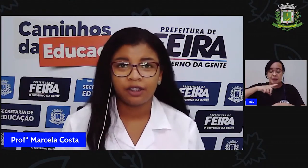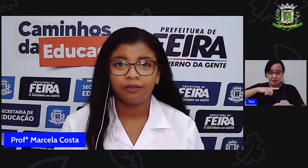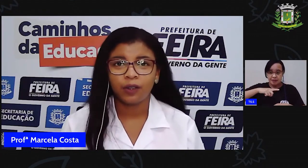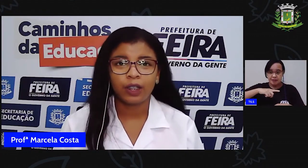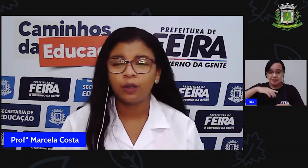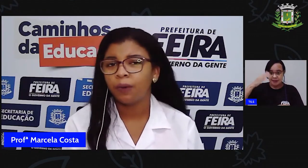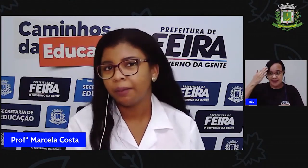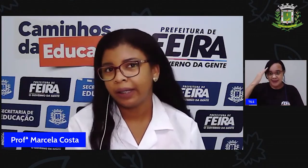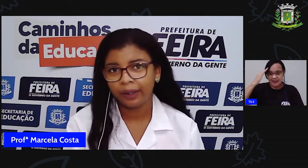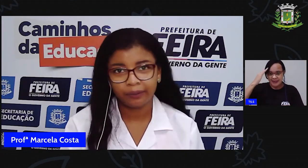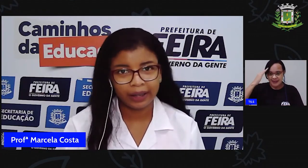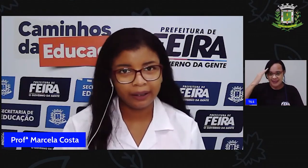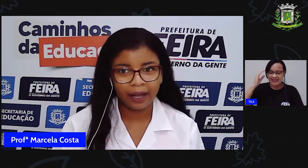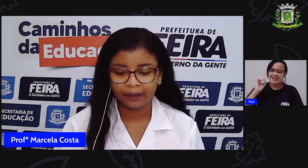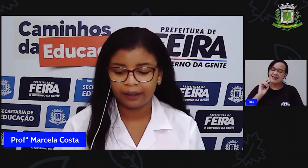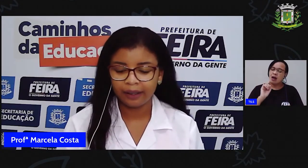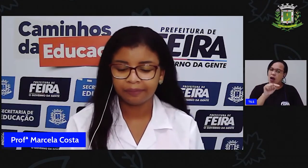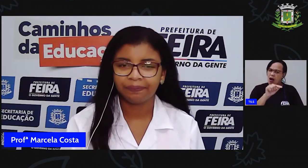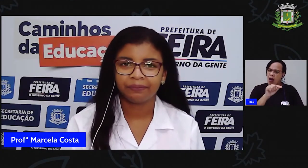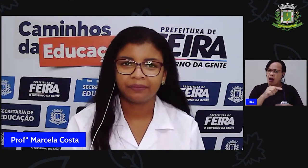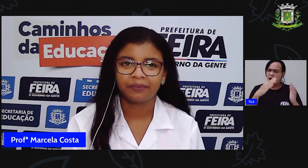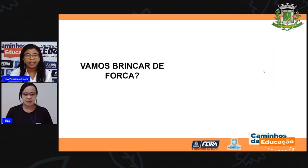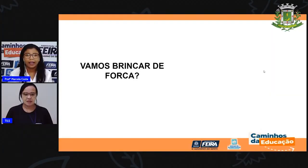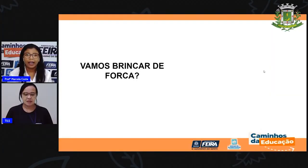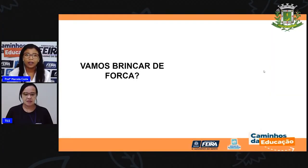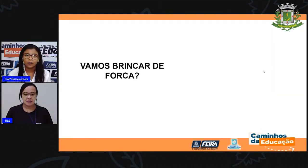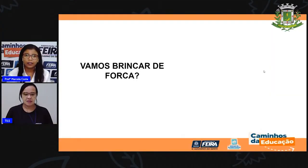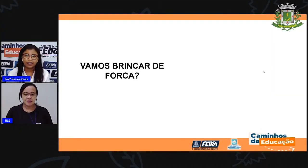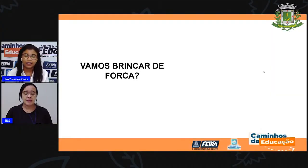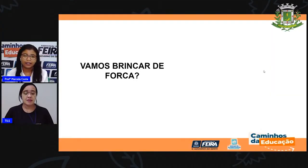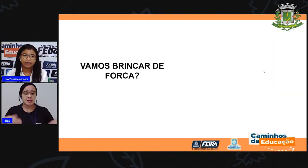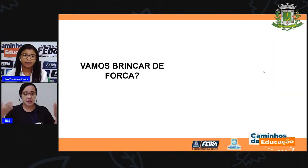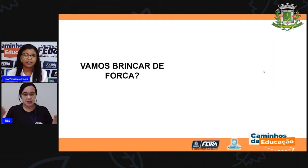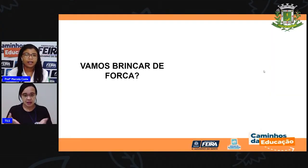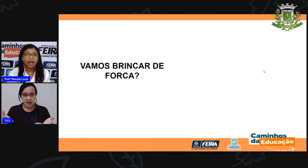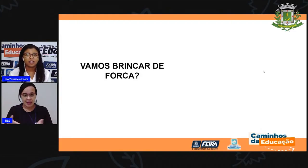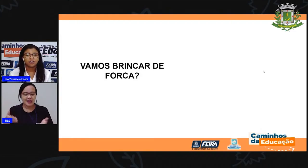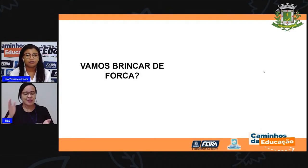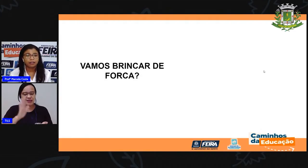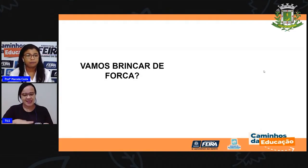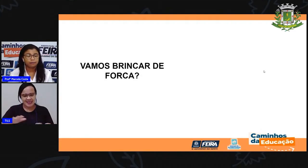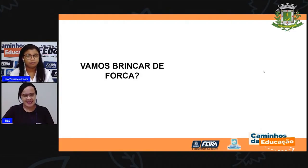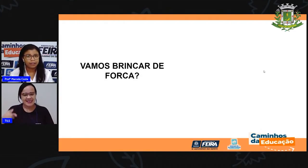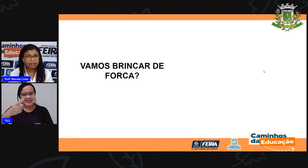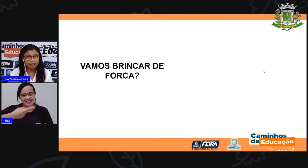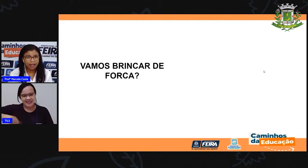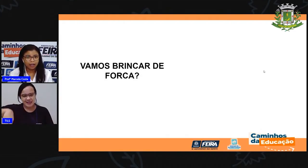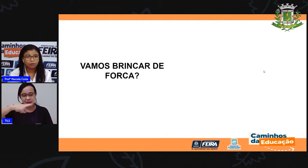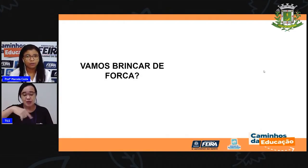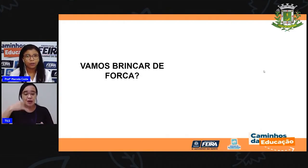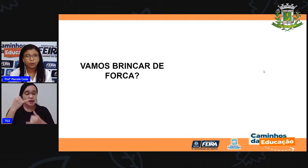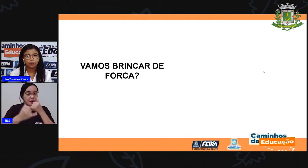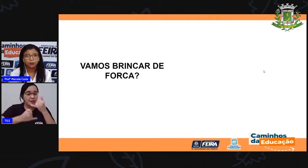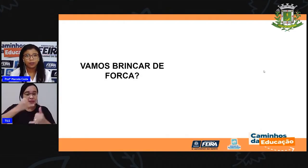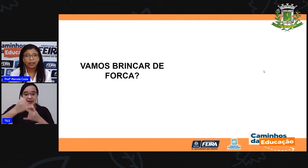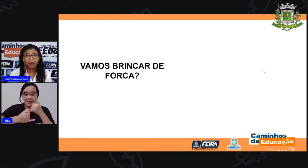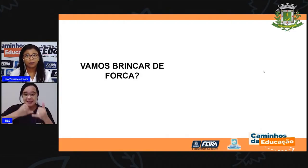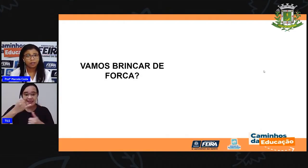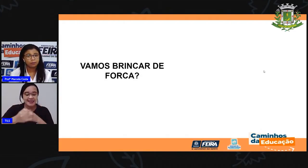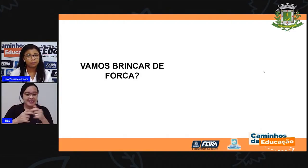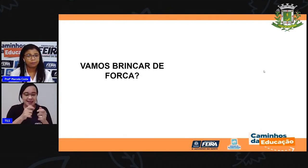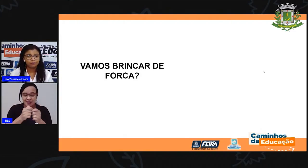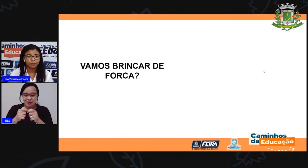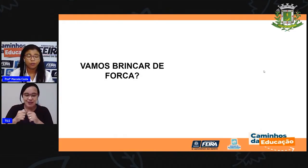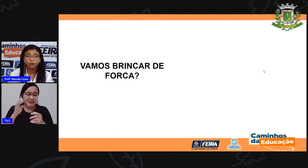casa que a gente viu aqui no poema que não tem nada, né? Agora, crianças, a gente vai brincar com um joguinho muito